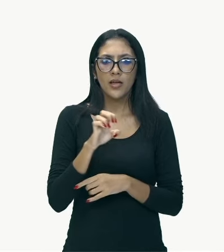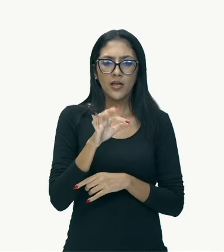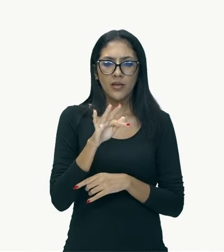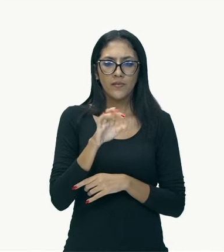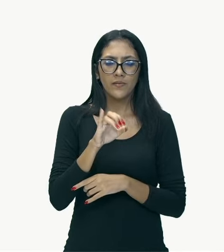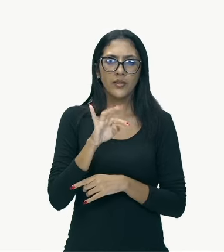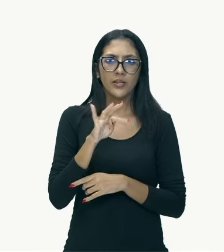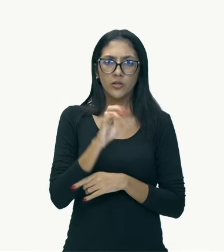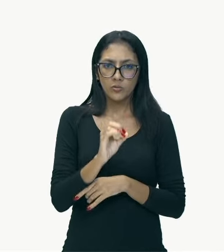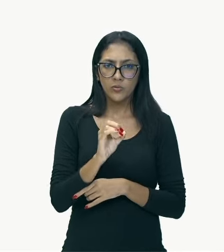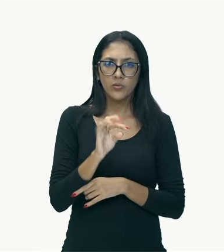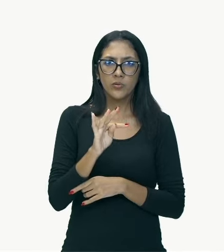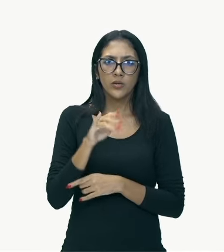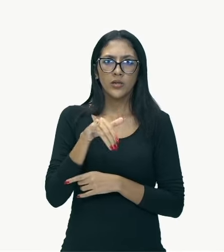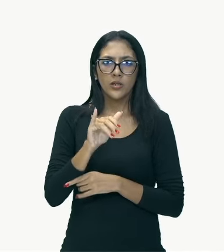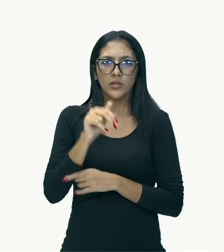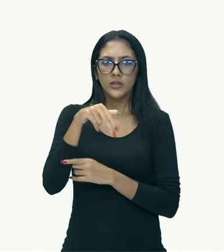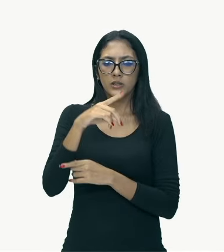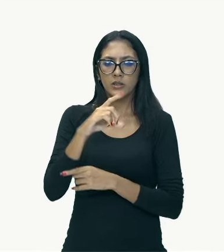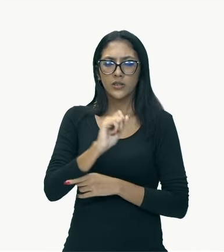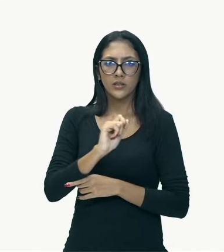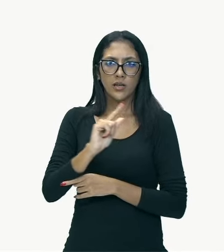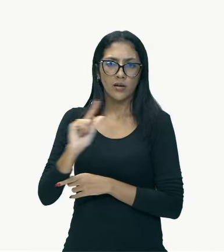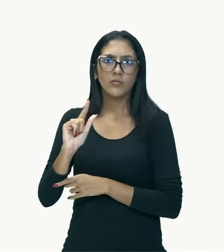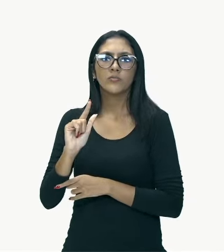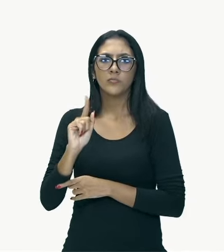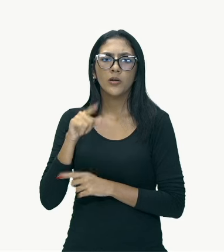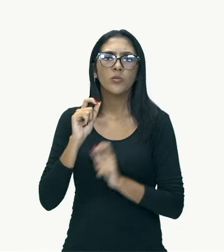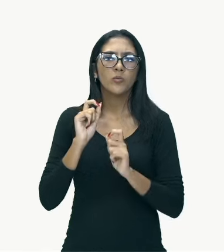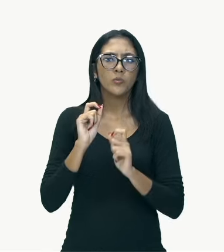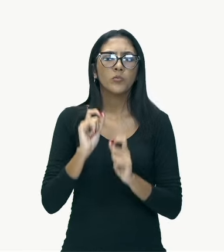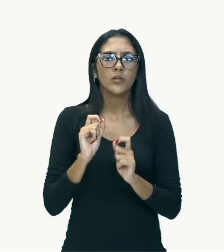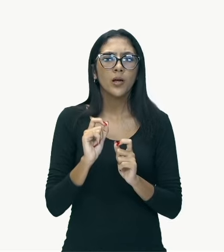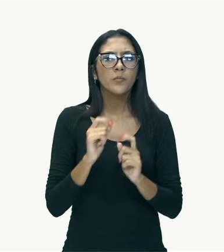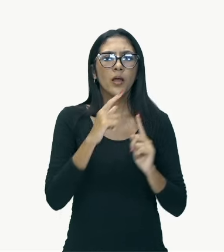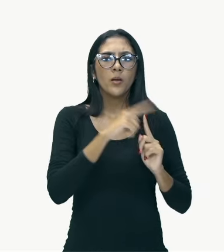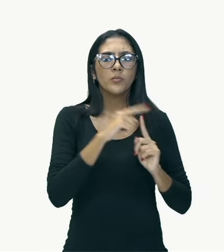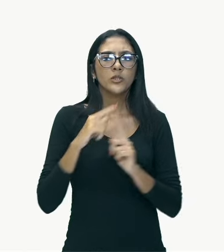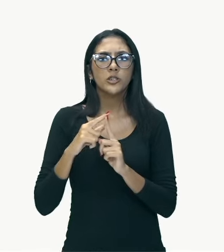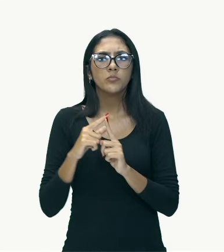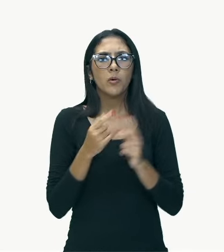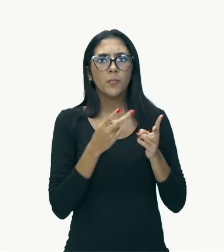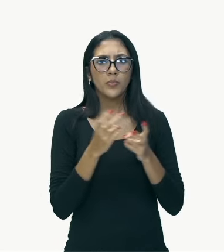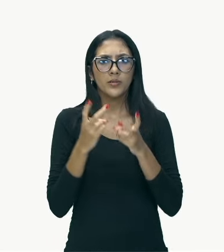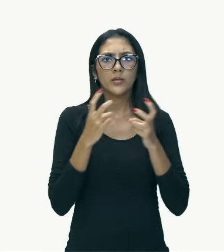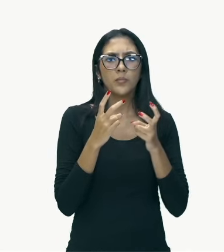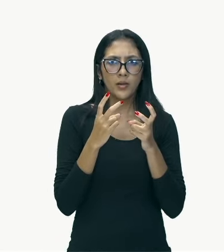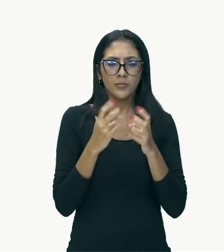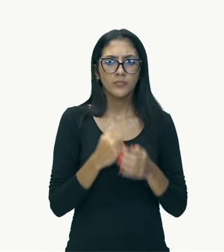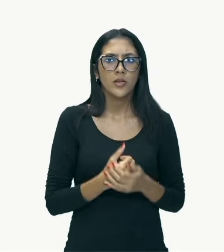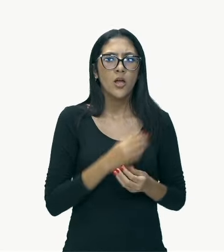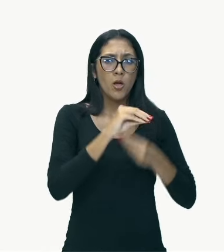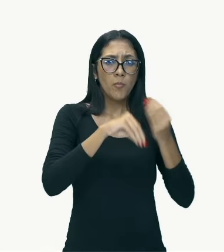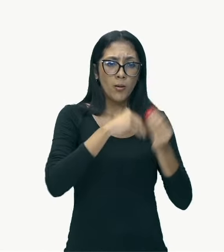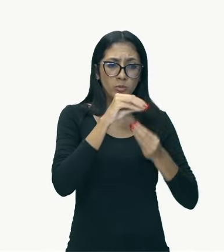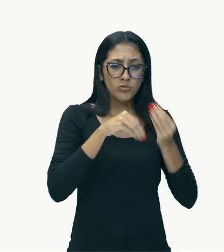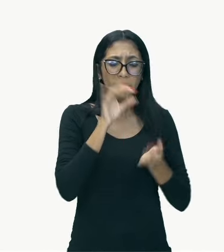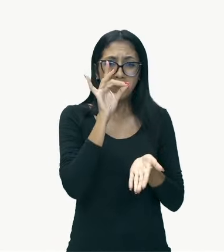se uma mistura é uma solução verdadeira ou um colóide,